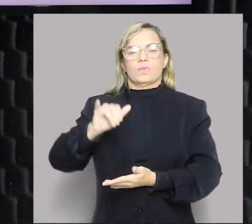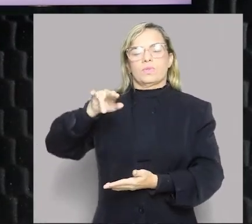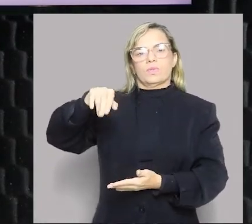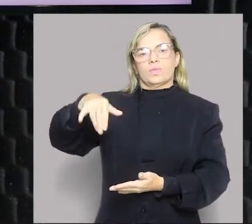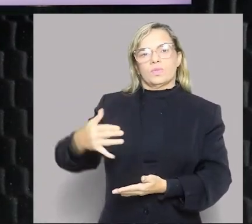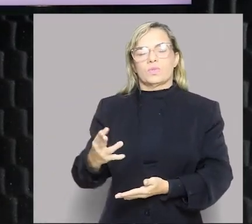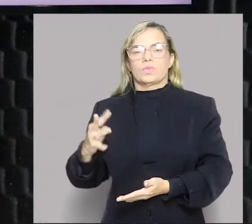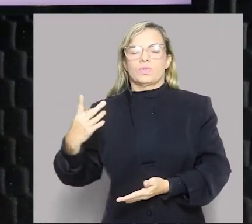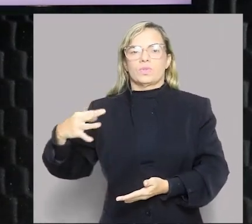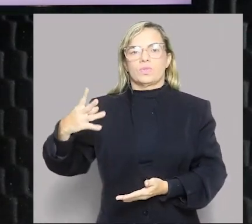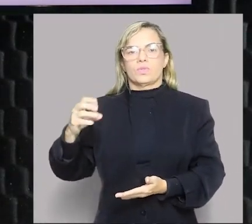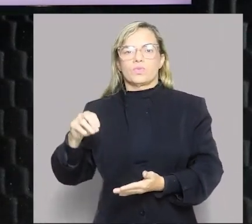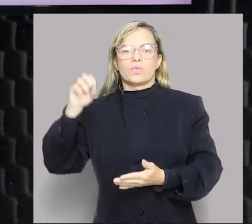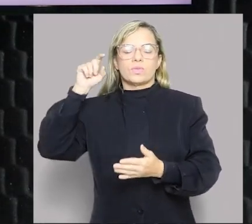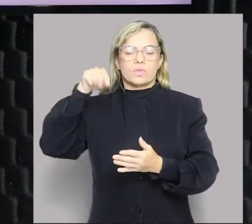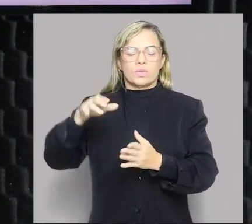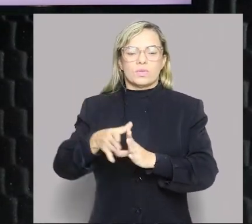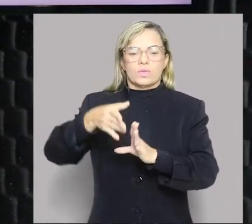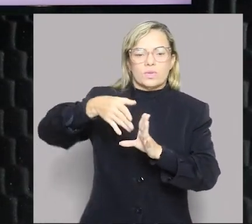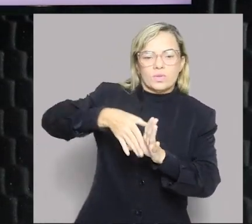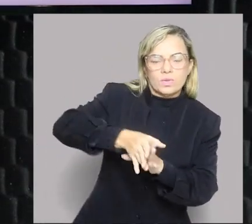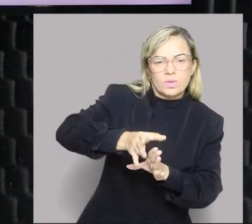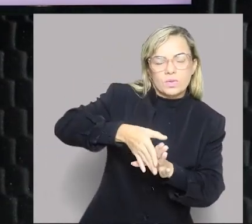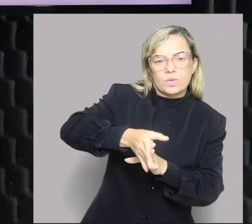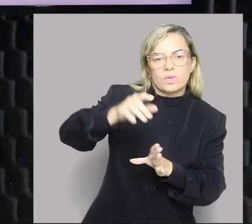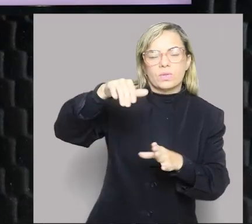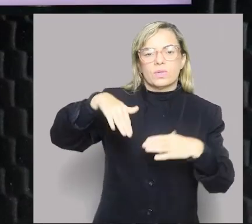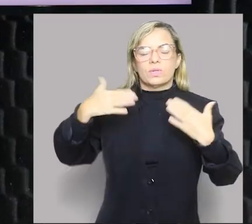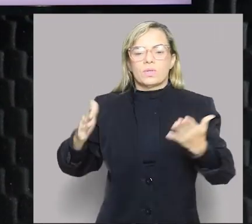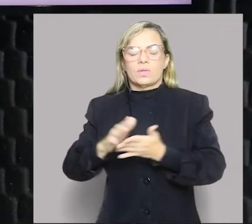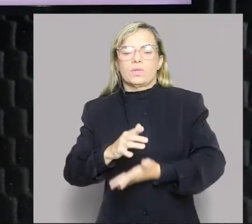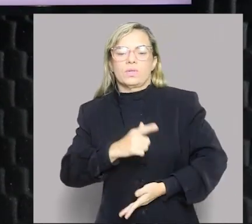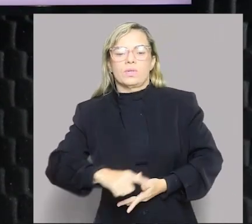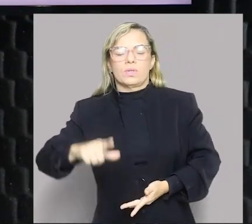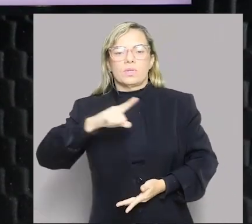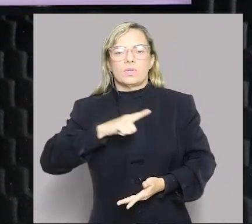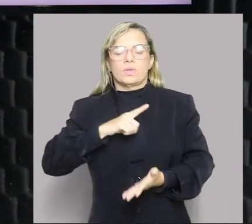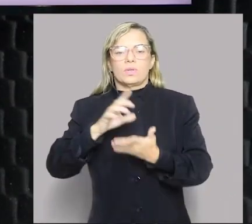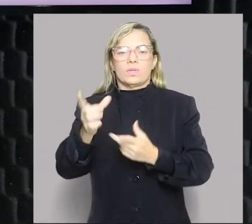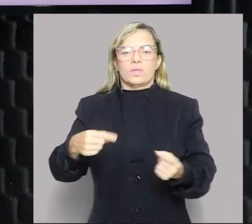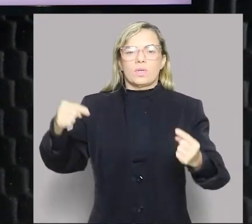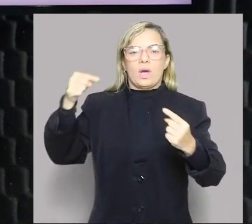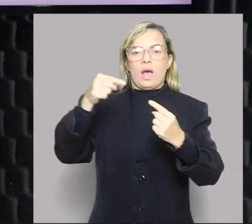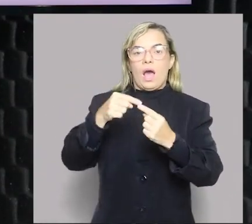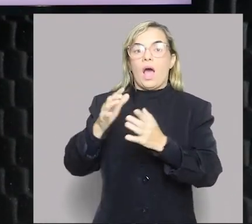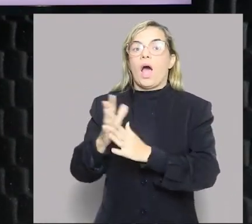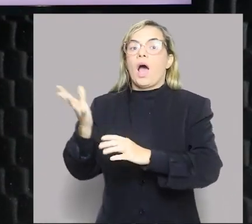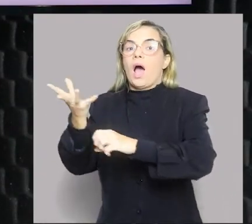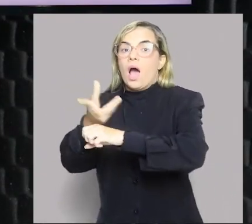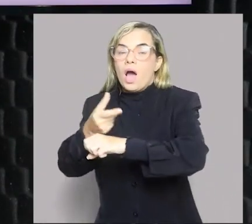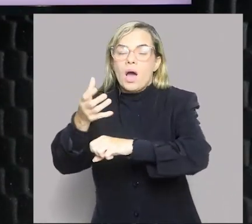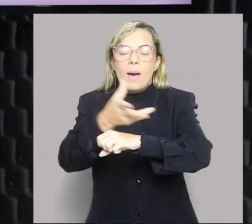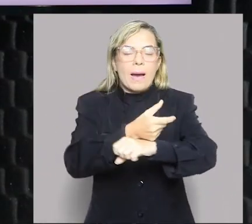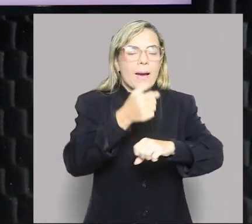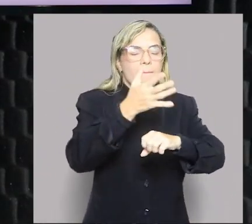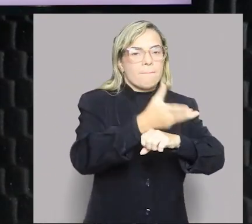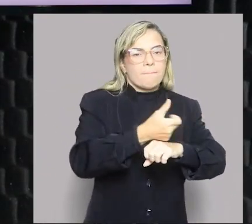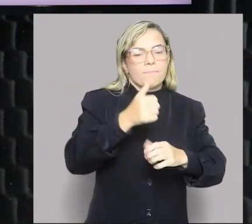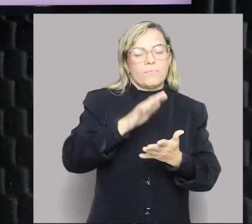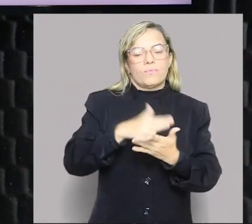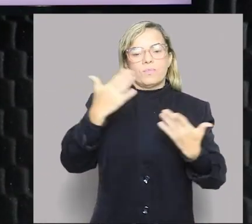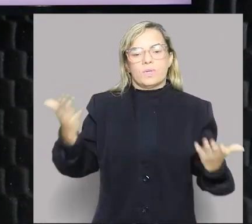São textos que dão orientações, certo? São textos que têm a finalidade de convencimento. E muitas vezes as